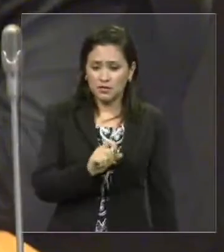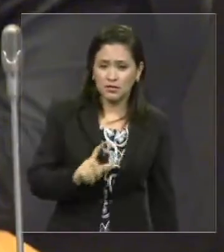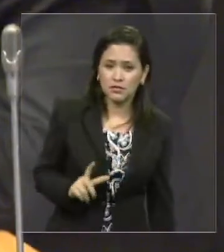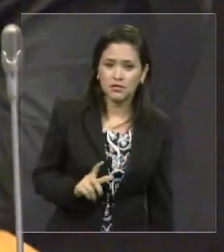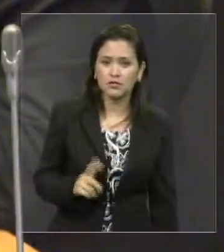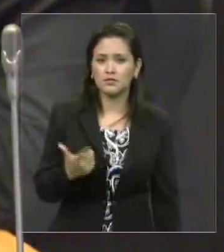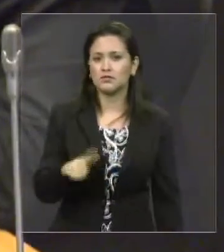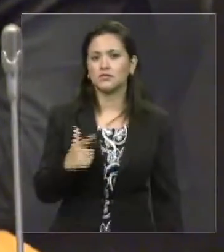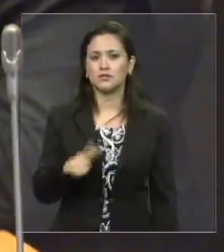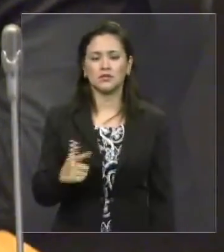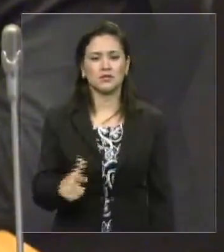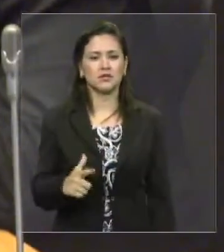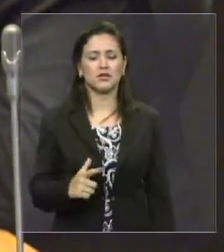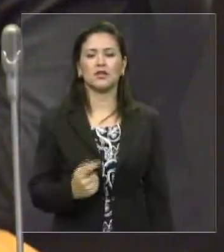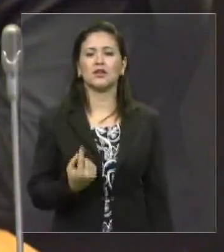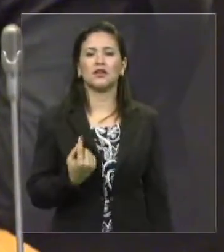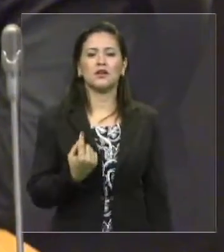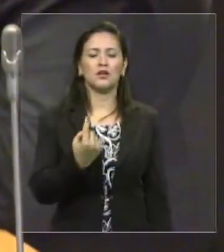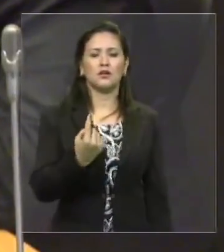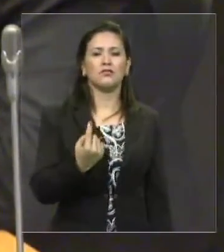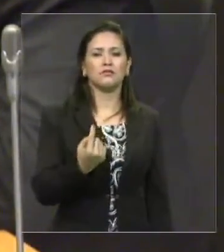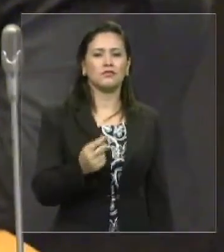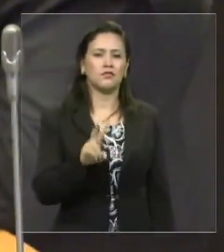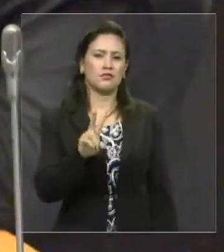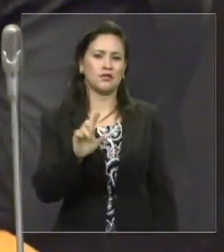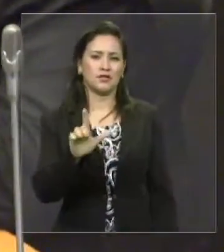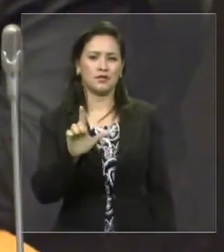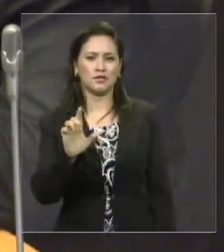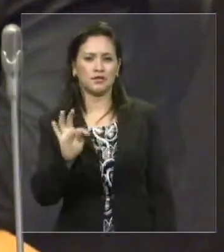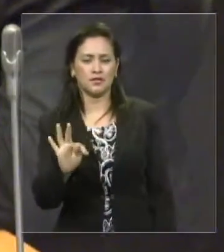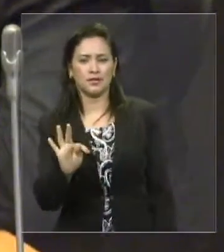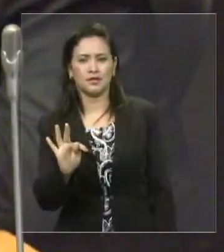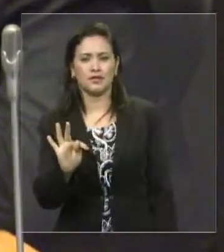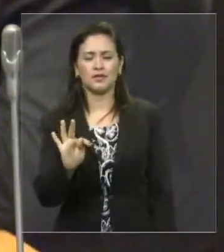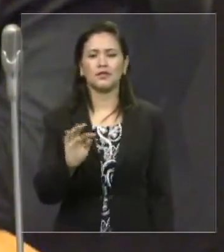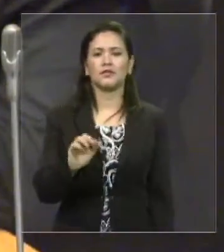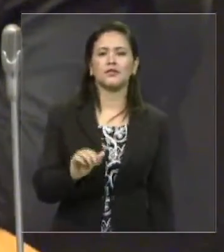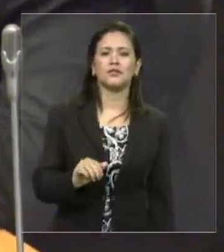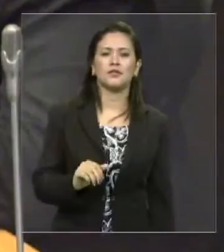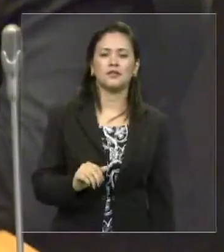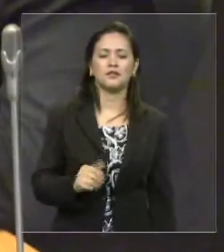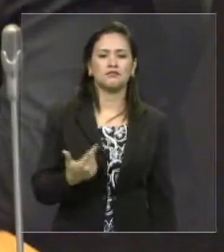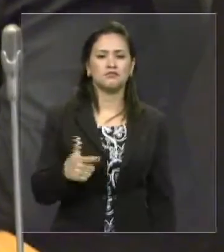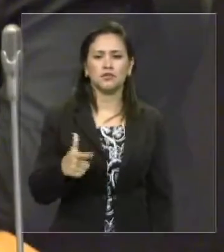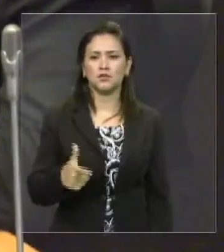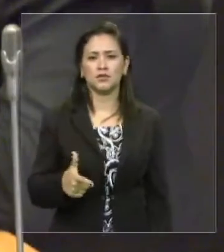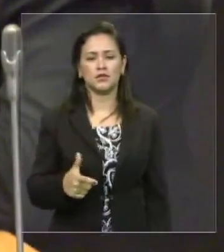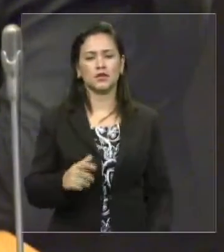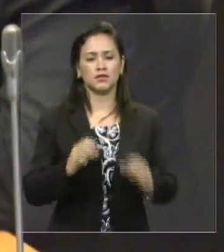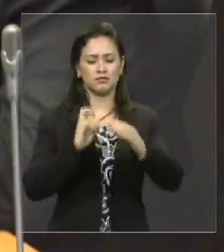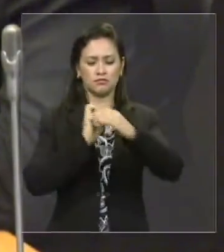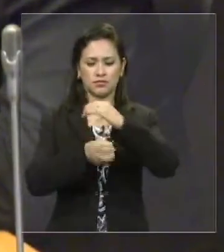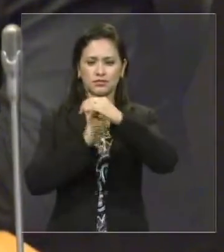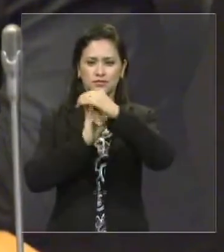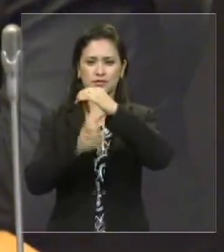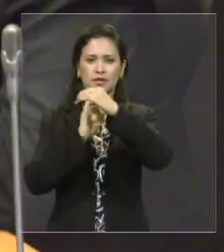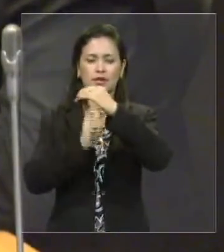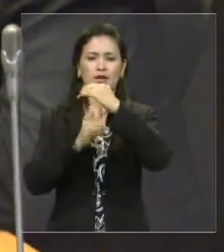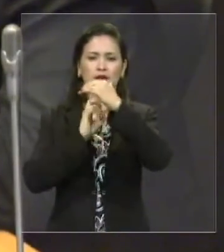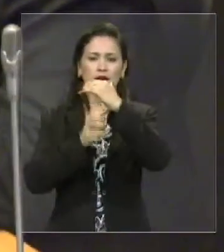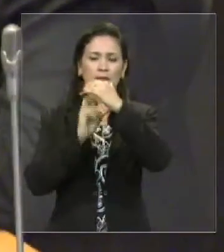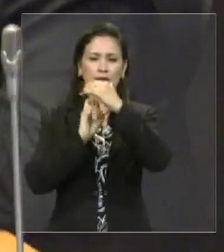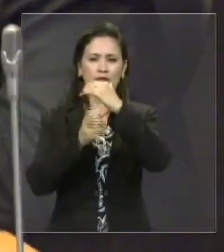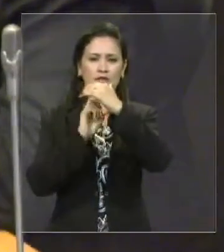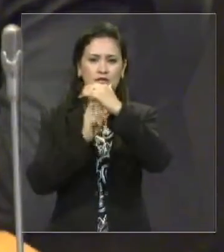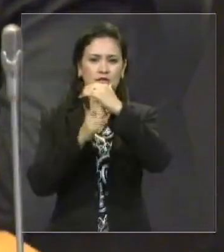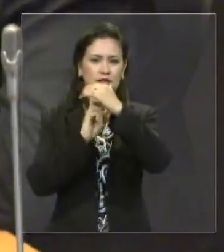de transporte de massa. Nós não temos aqui um BRT, nós não temos um VLT, nós não temos um metrô, e que isso poderia ajudar